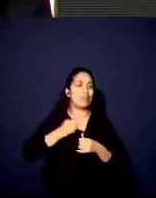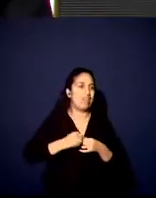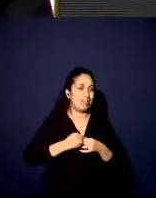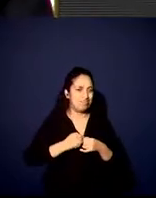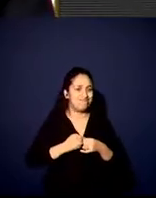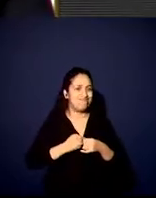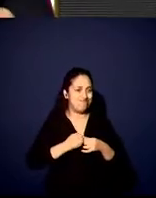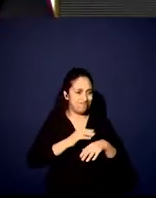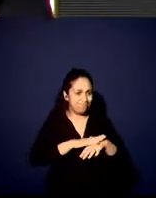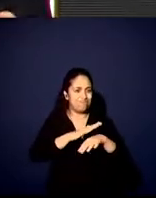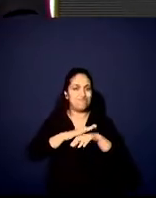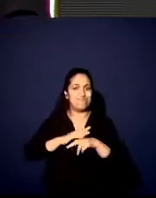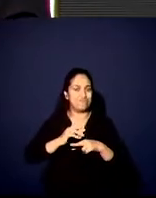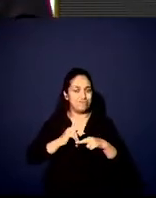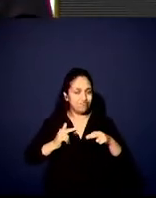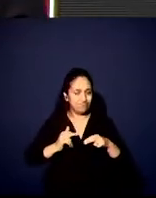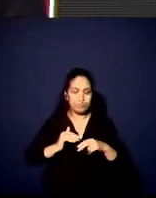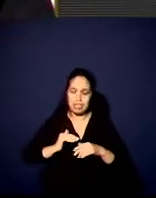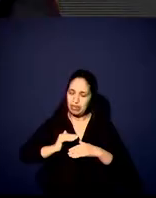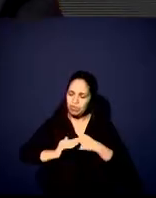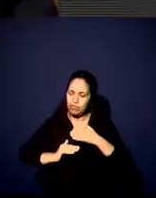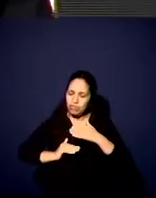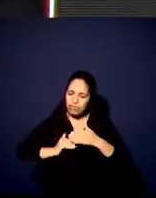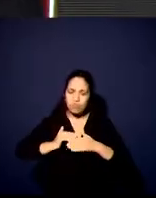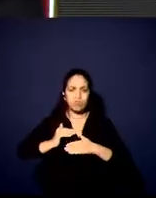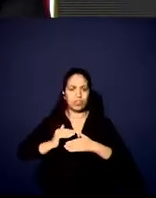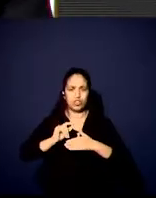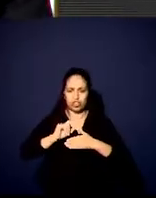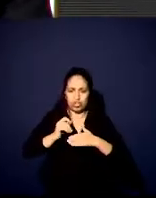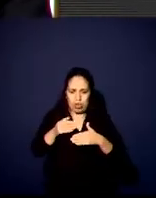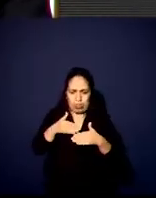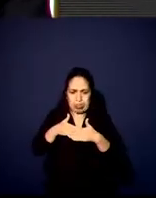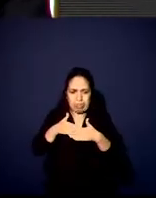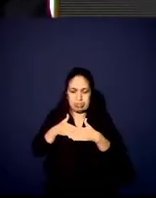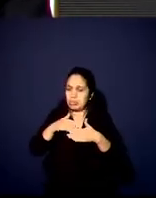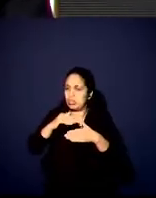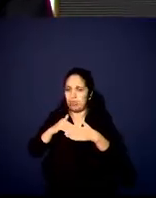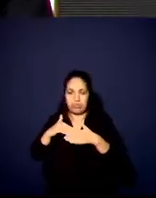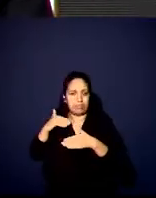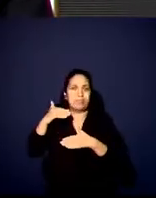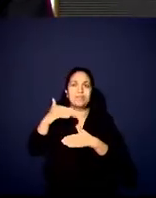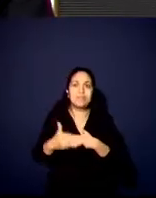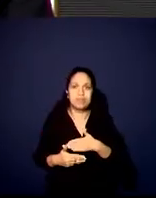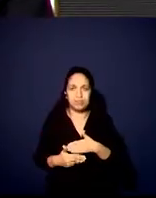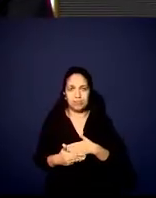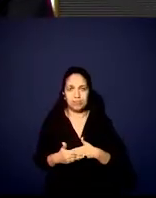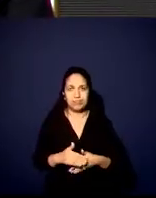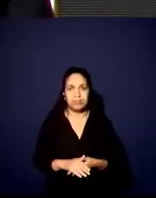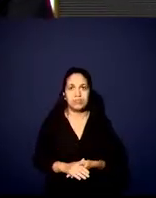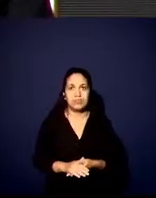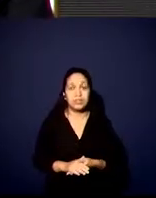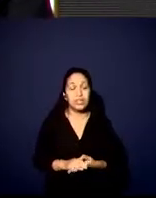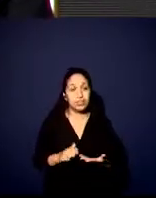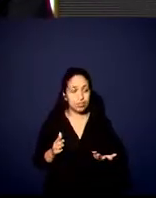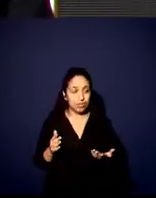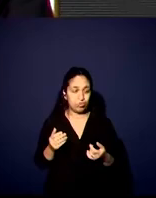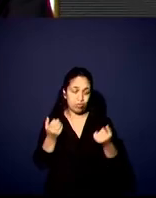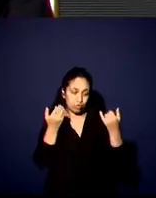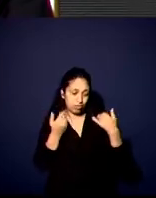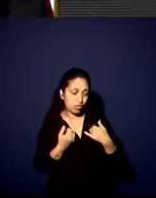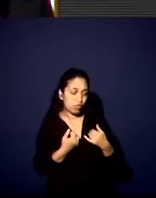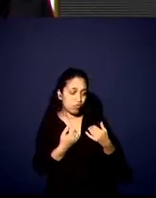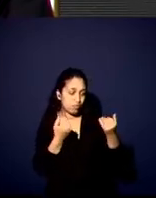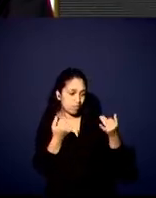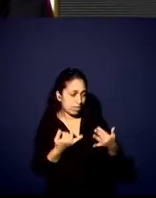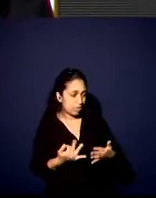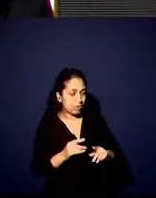de avançar ao limite do seu quadrado constitucional e na nossa fala no reconhecimento